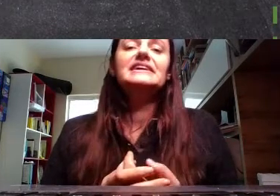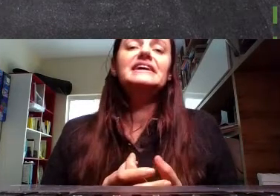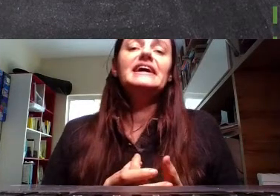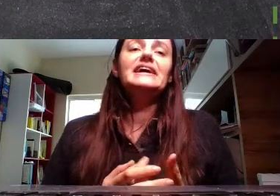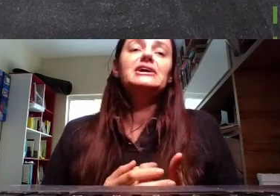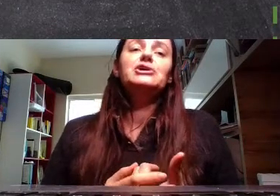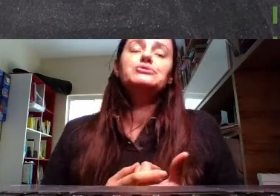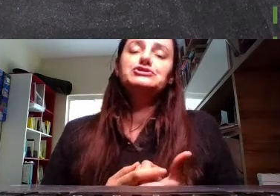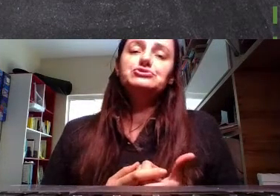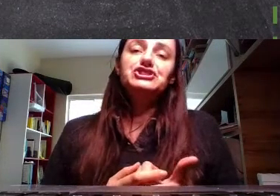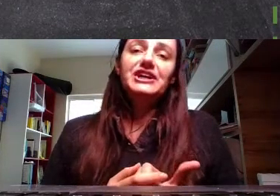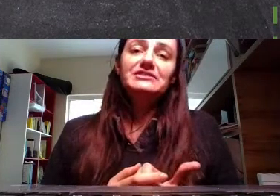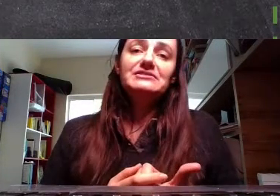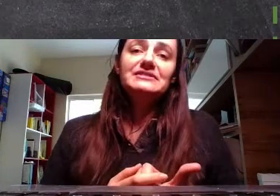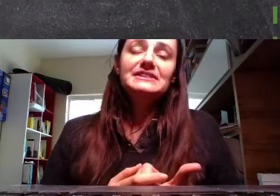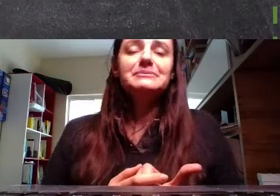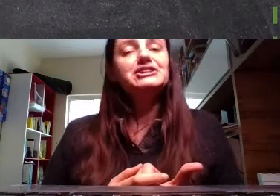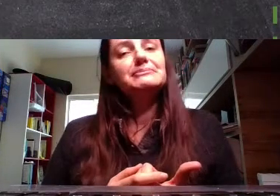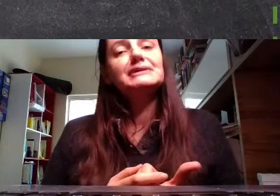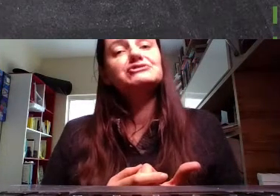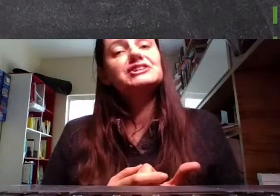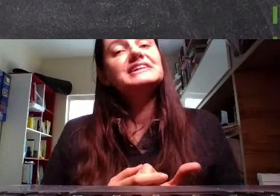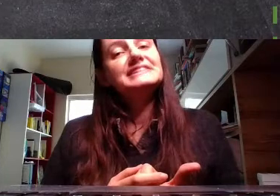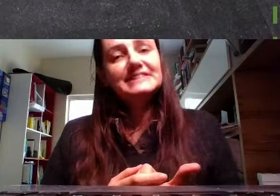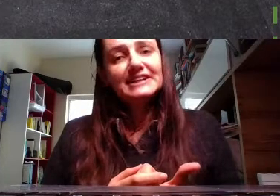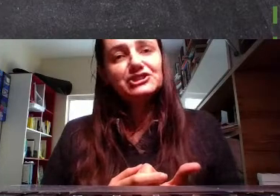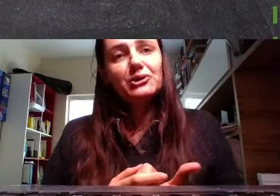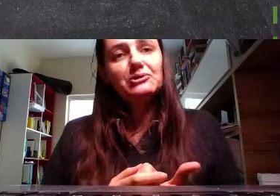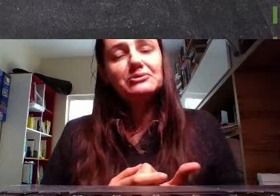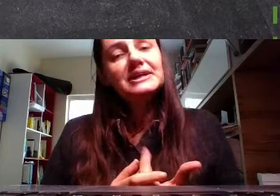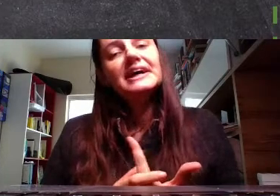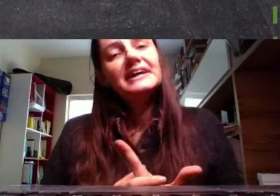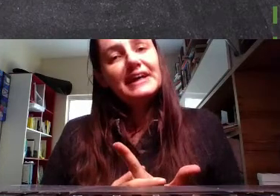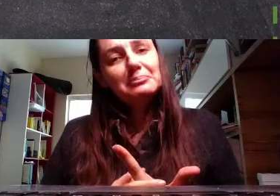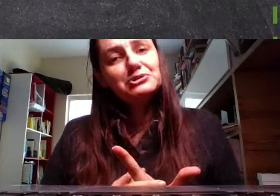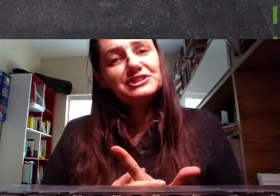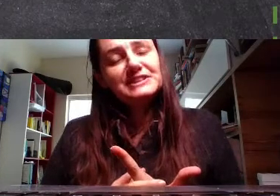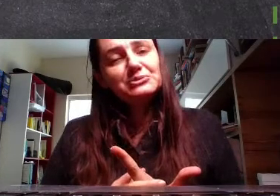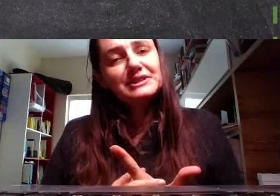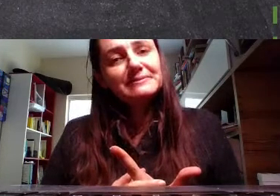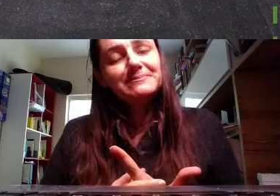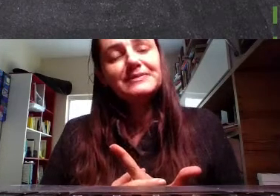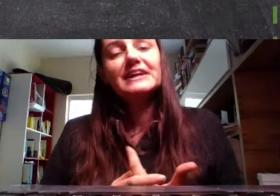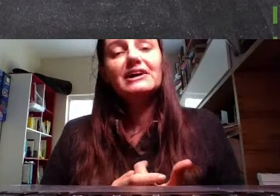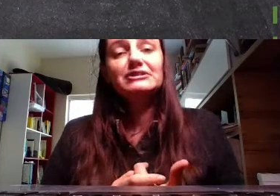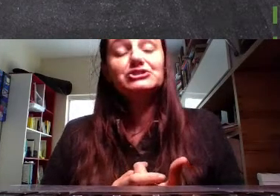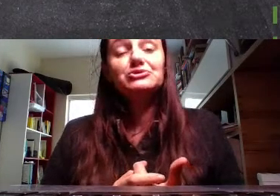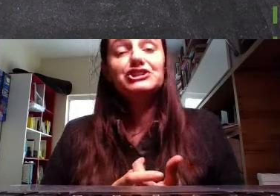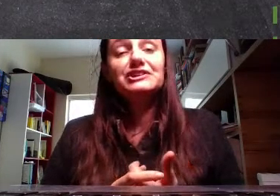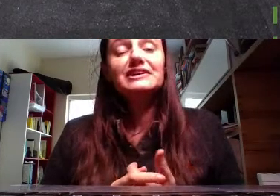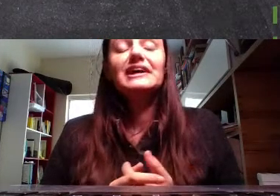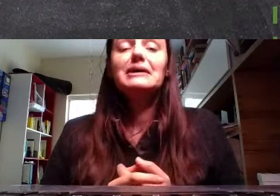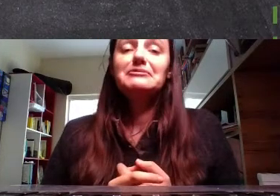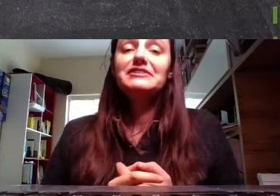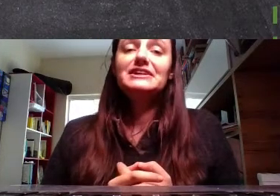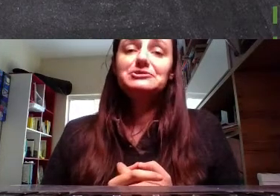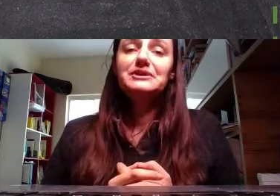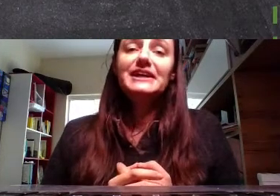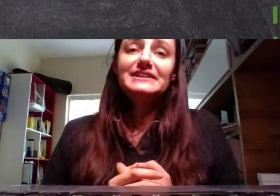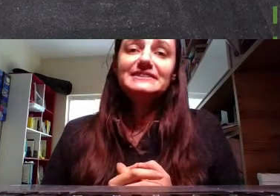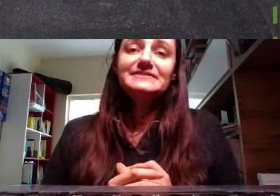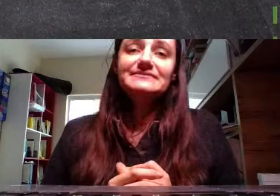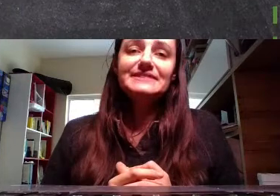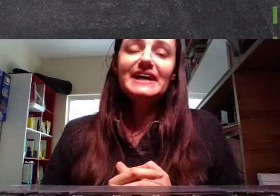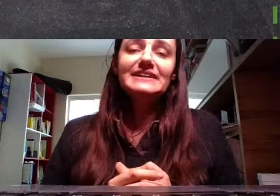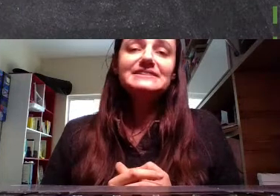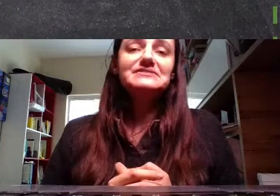hormônios, que é o estrogênio, também chamado de estradiol, e a progesterona. E a aula de hoje é para falar